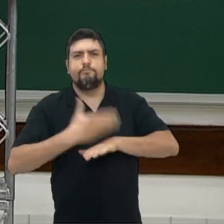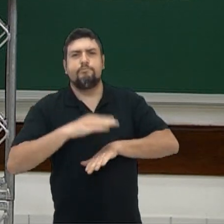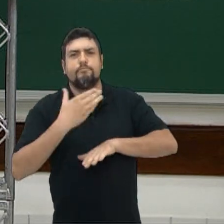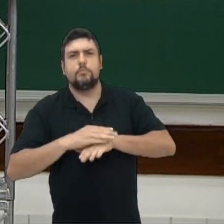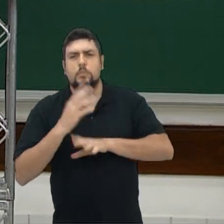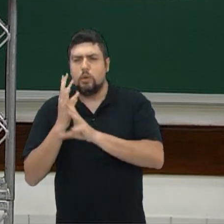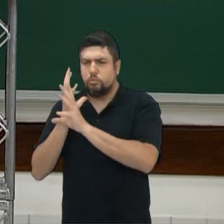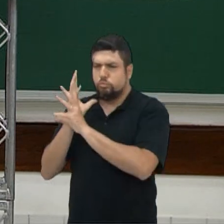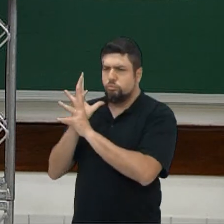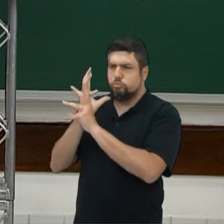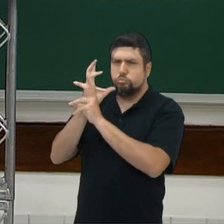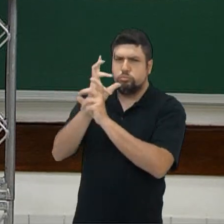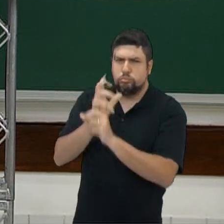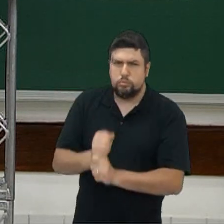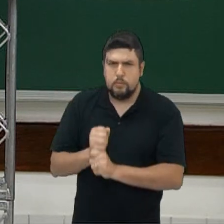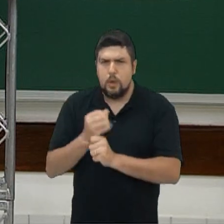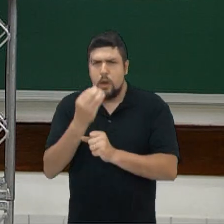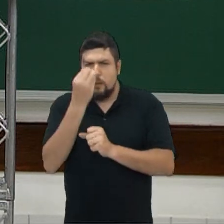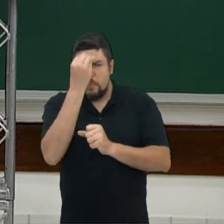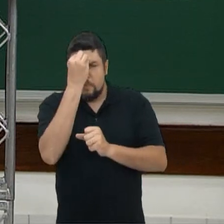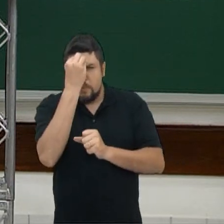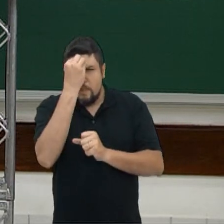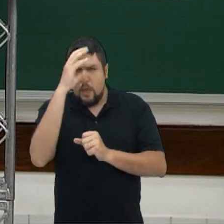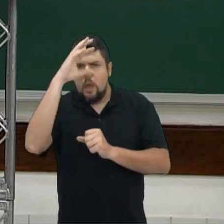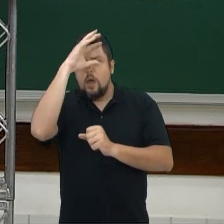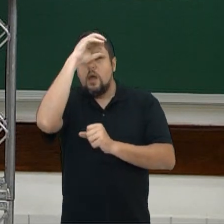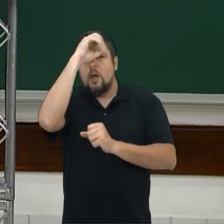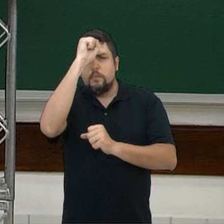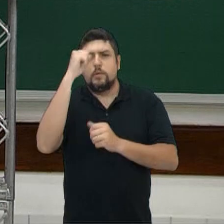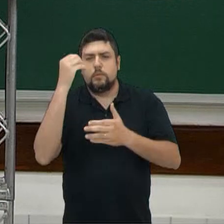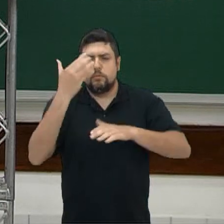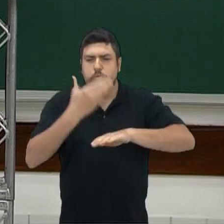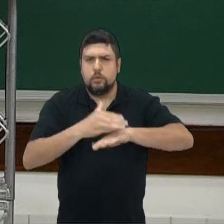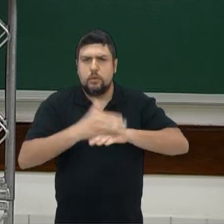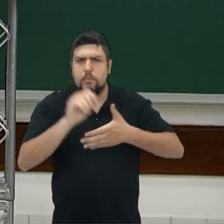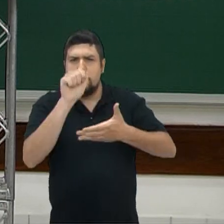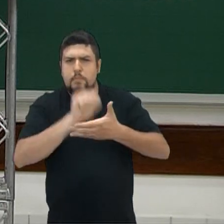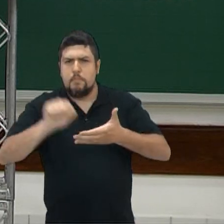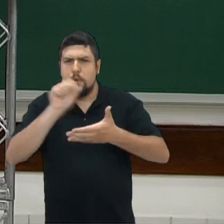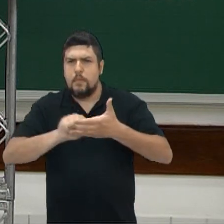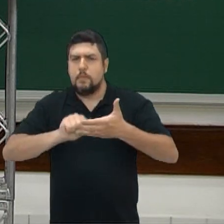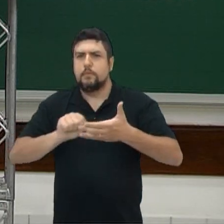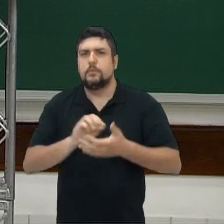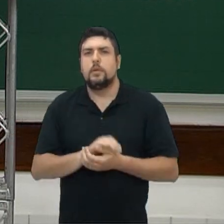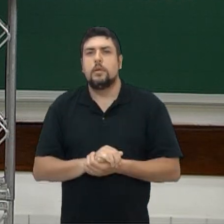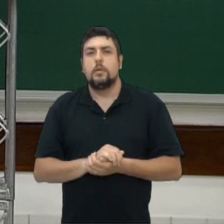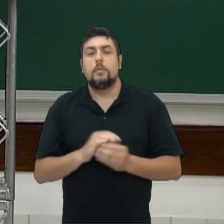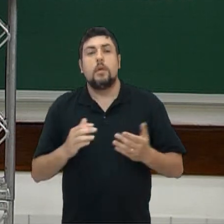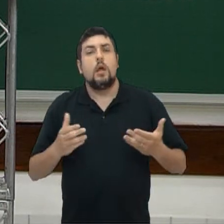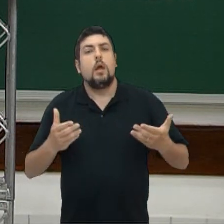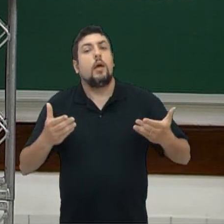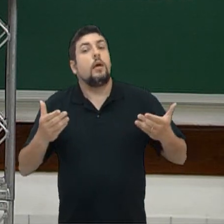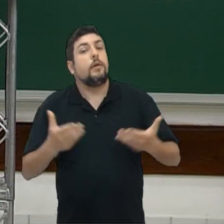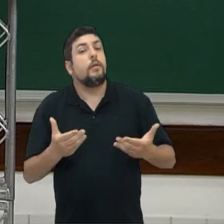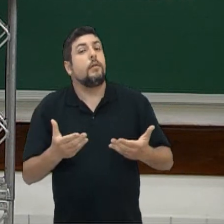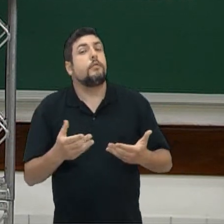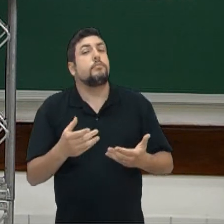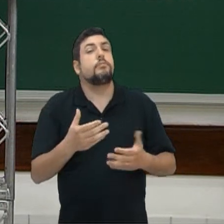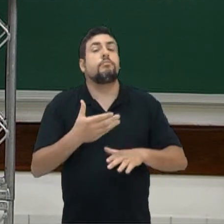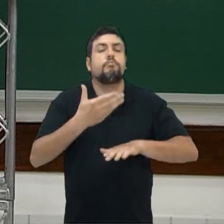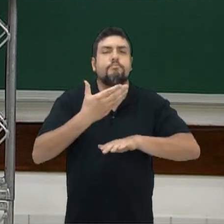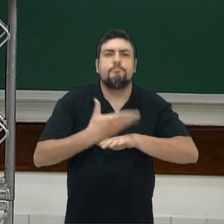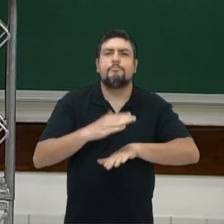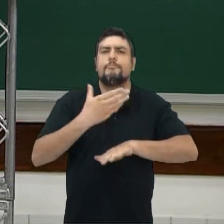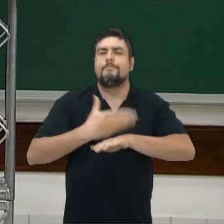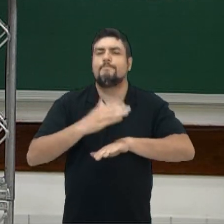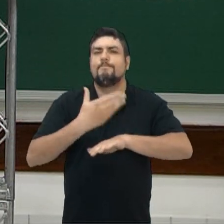rever tudo isso que nós falamos, certo? Por isso perguntei se você anotou. Agora, galera, são exercícios